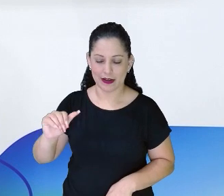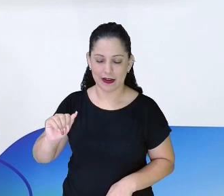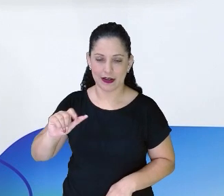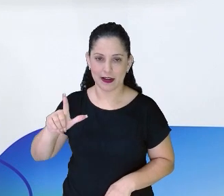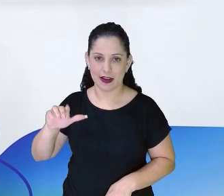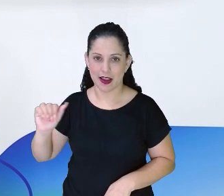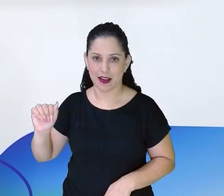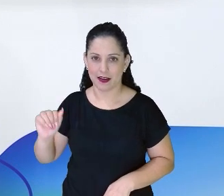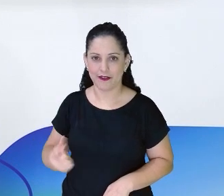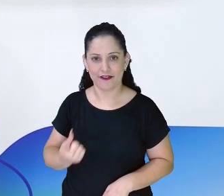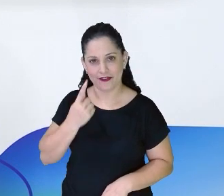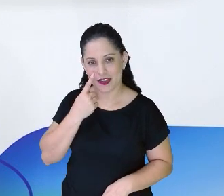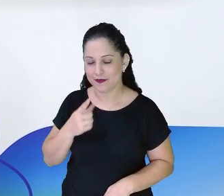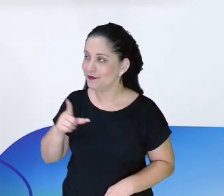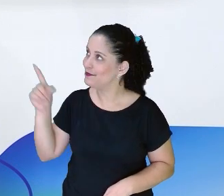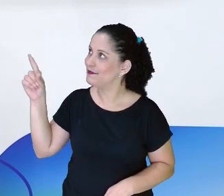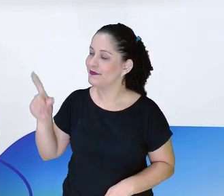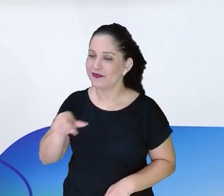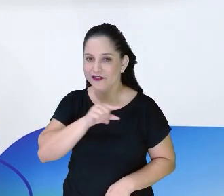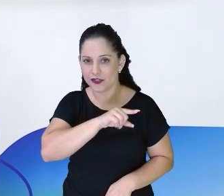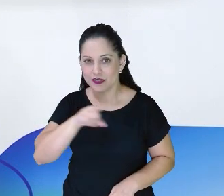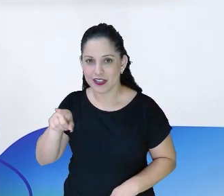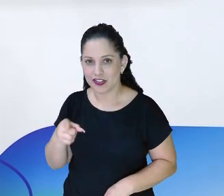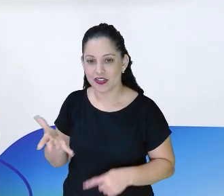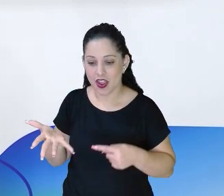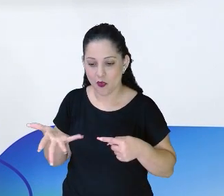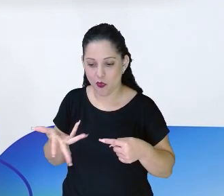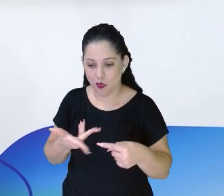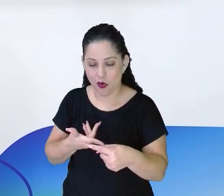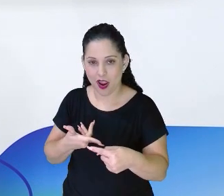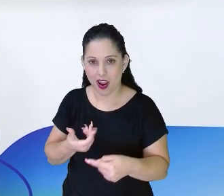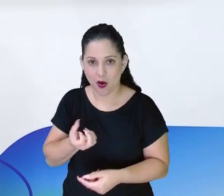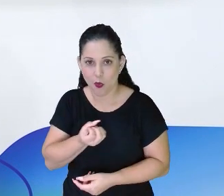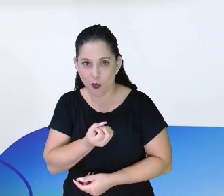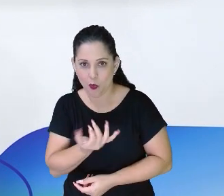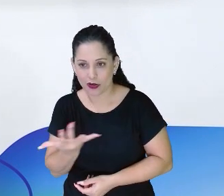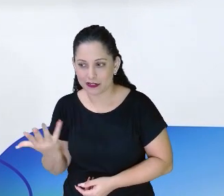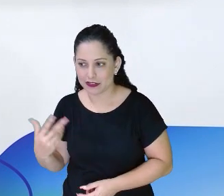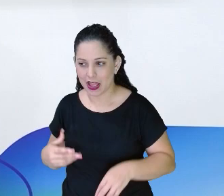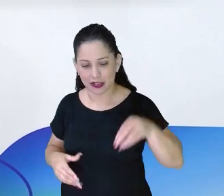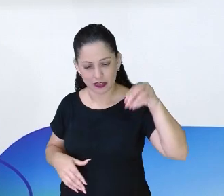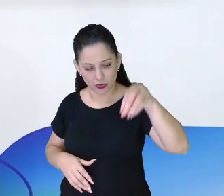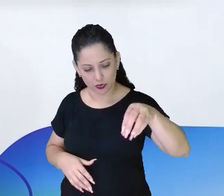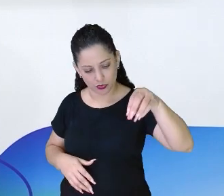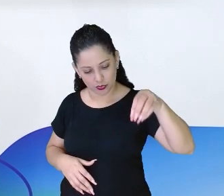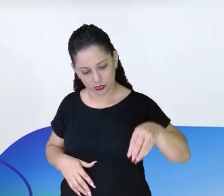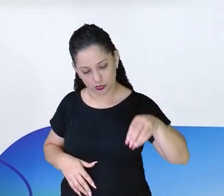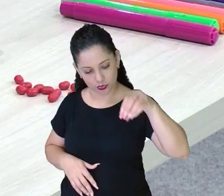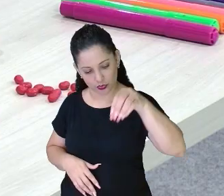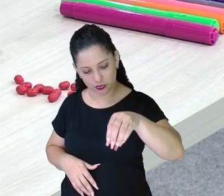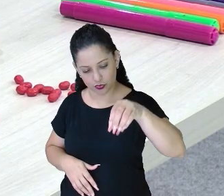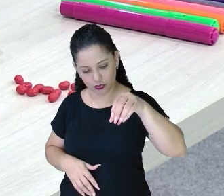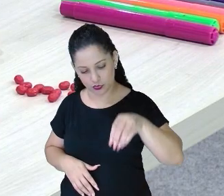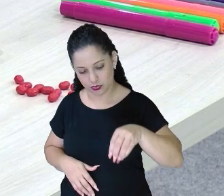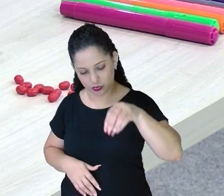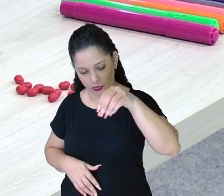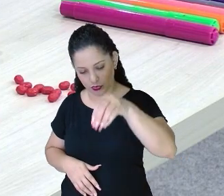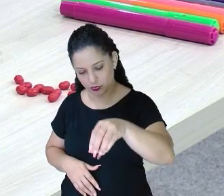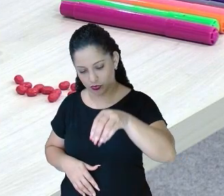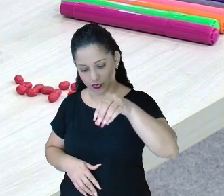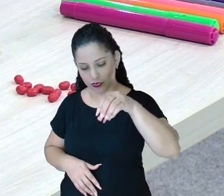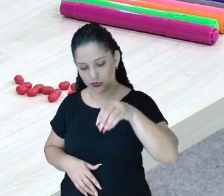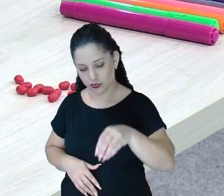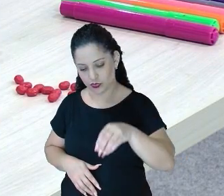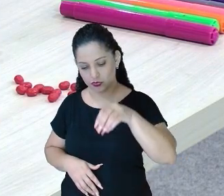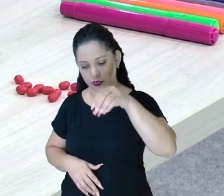para vocês contarem as casinhas aqui, ó. 1, 2, 3,